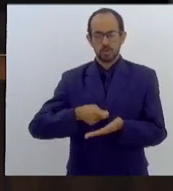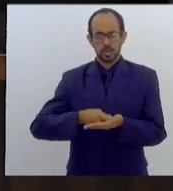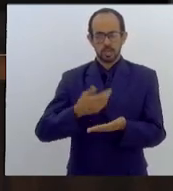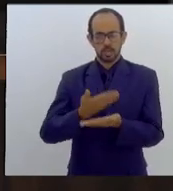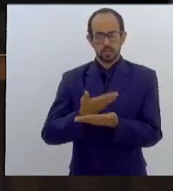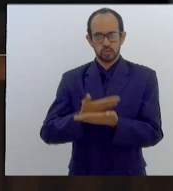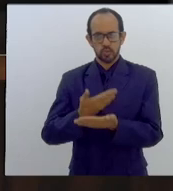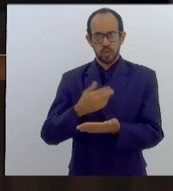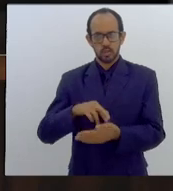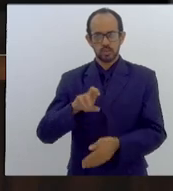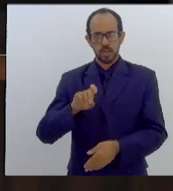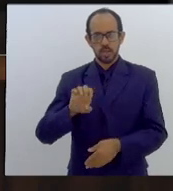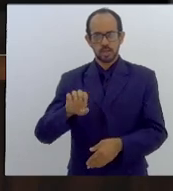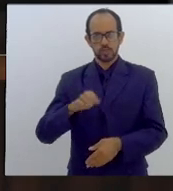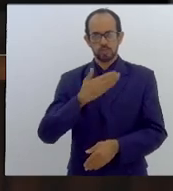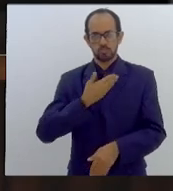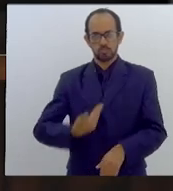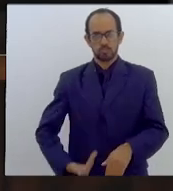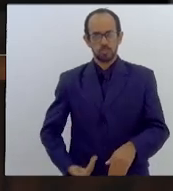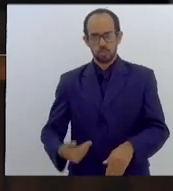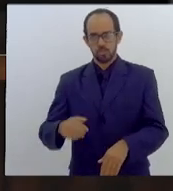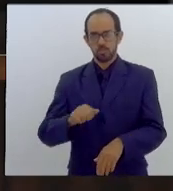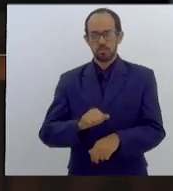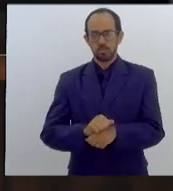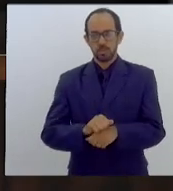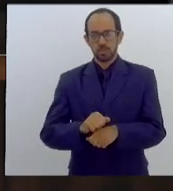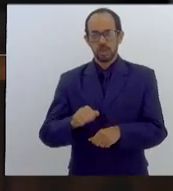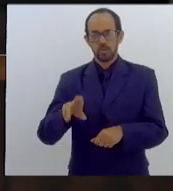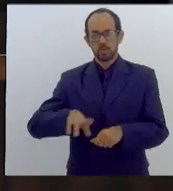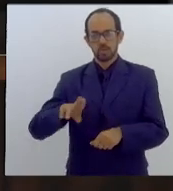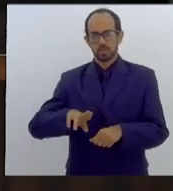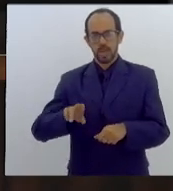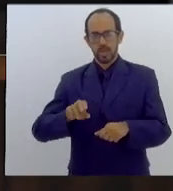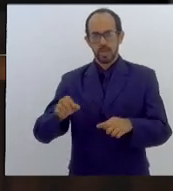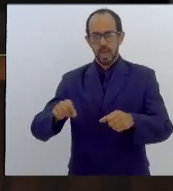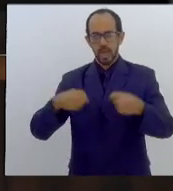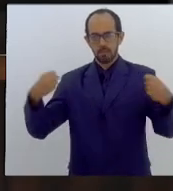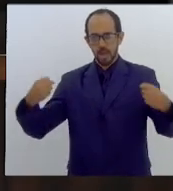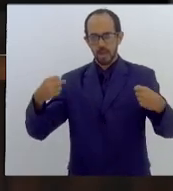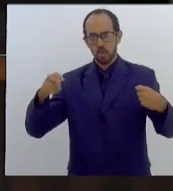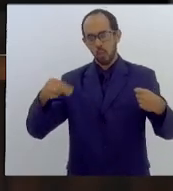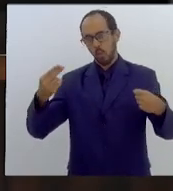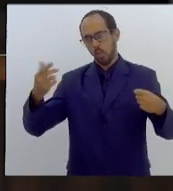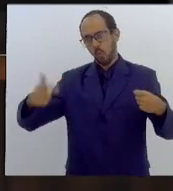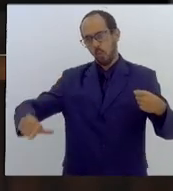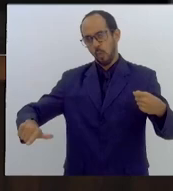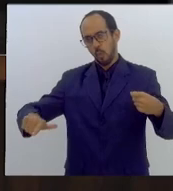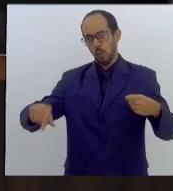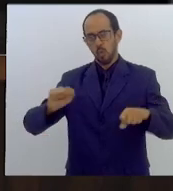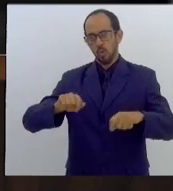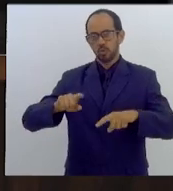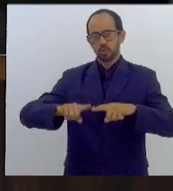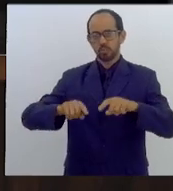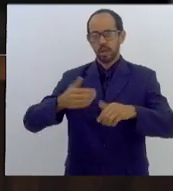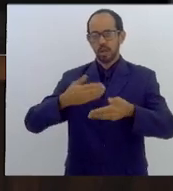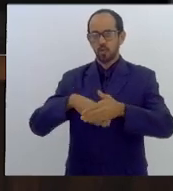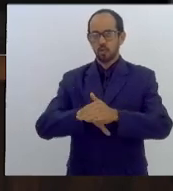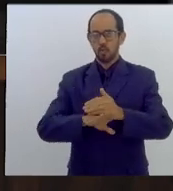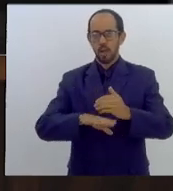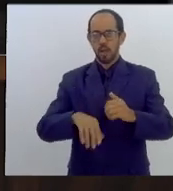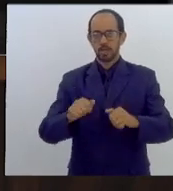rede pública e privada de ensino a disponibilizarem armário ou outro móvel semelhante para a guarda e conservação de insulinas,